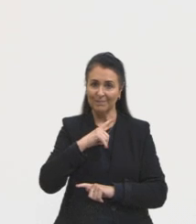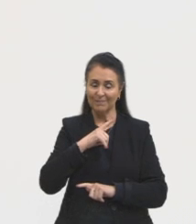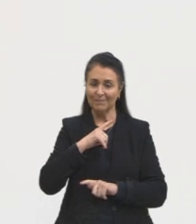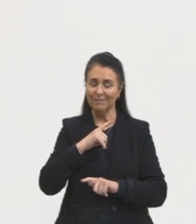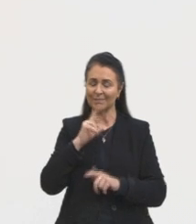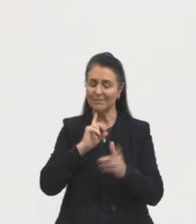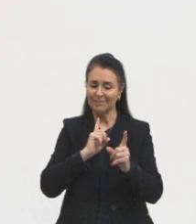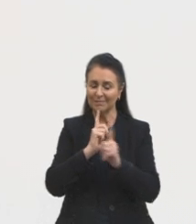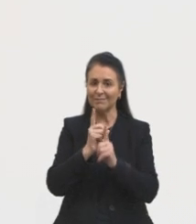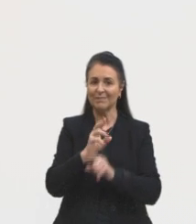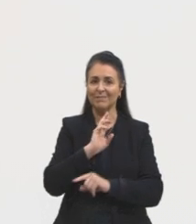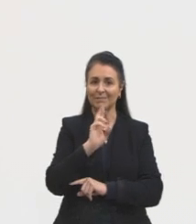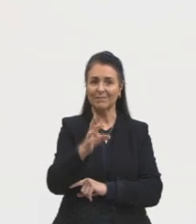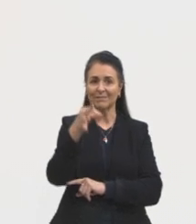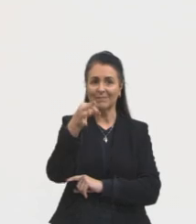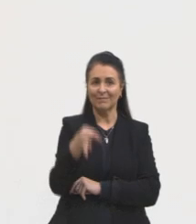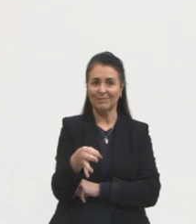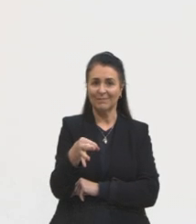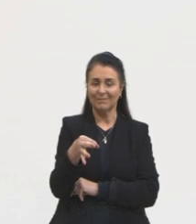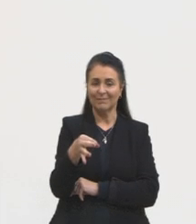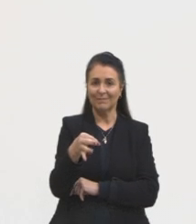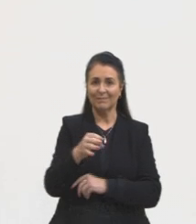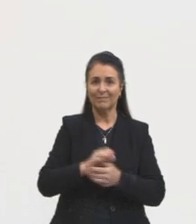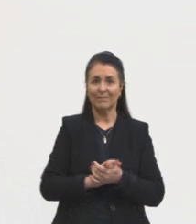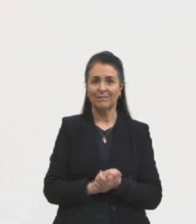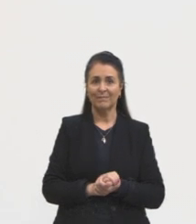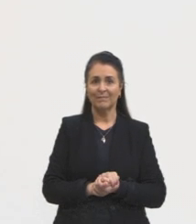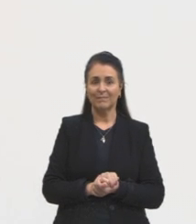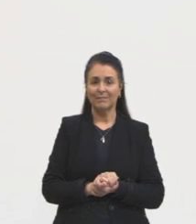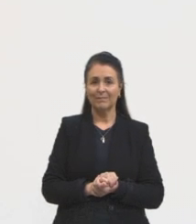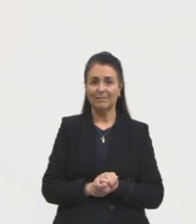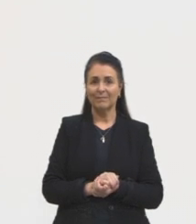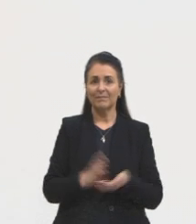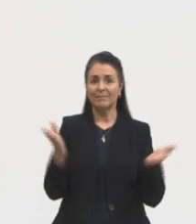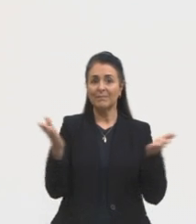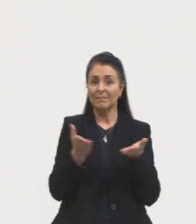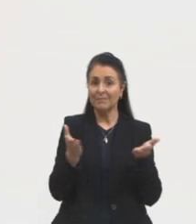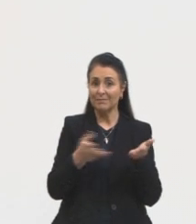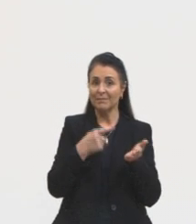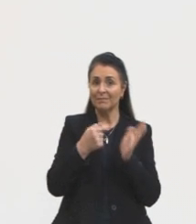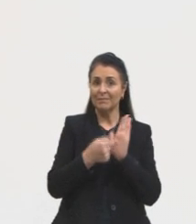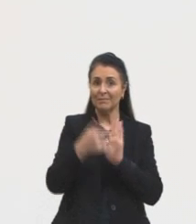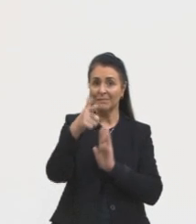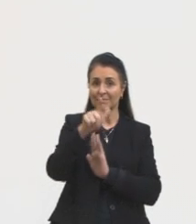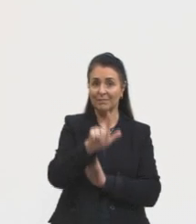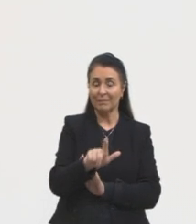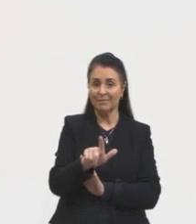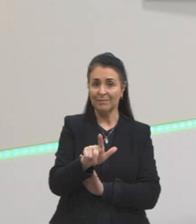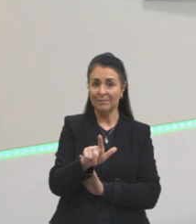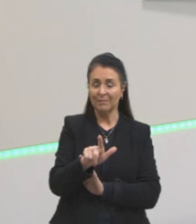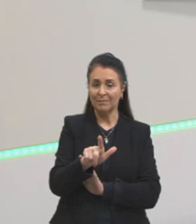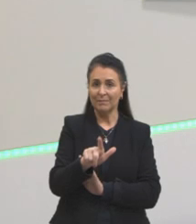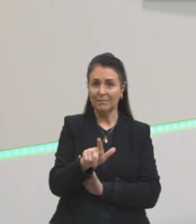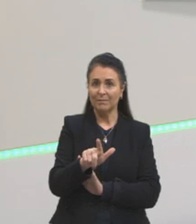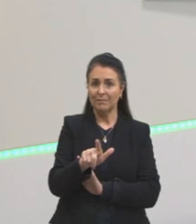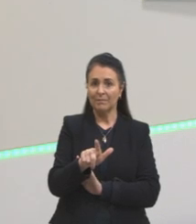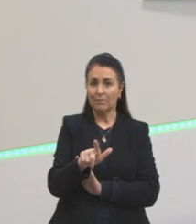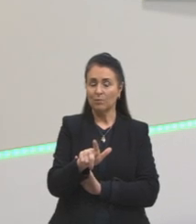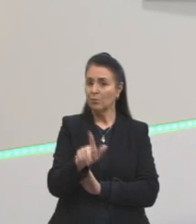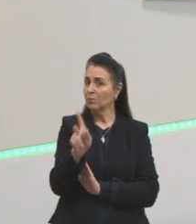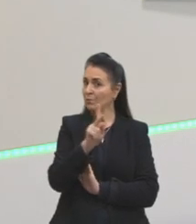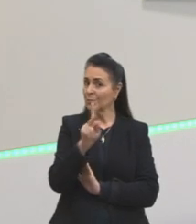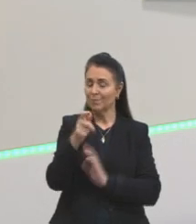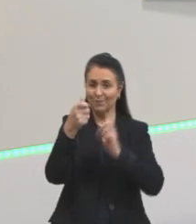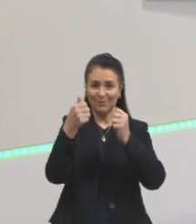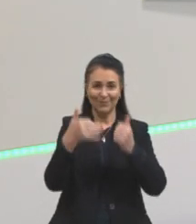cheguem na resposta correta e aqui eu trago para vocês algo que até até o momento a gente não havia trabalhado